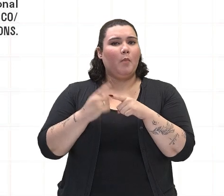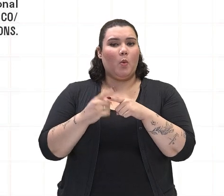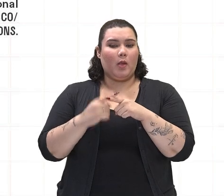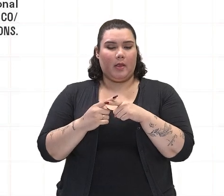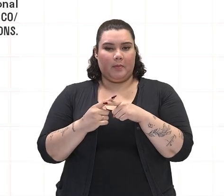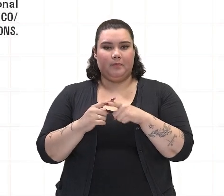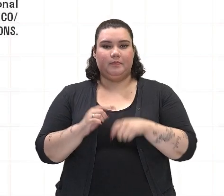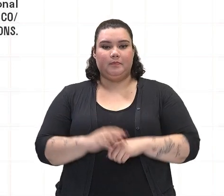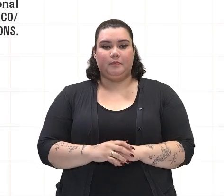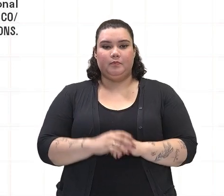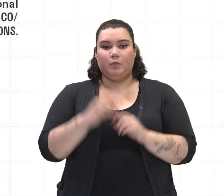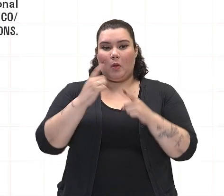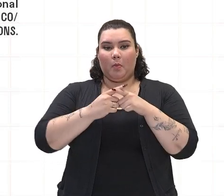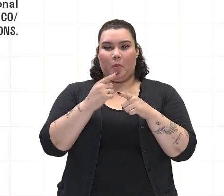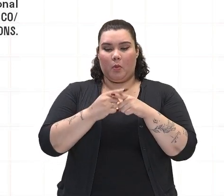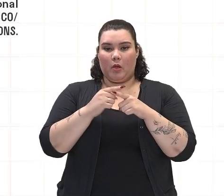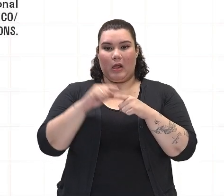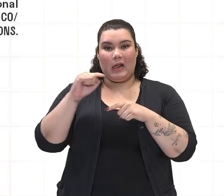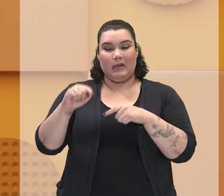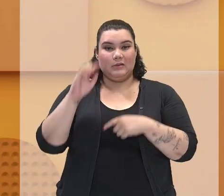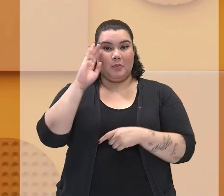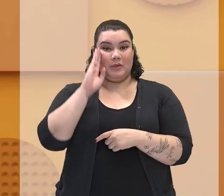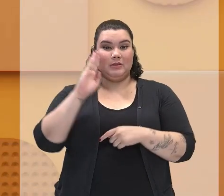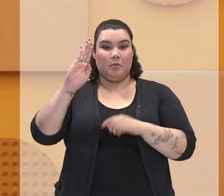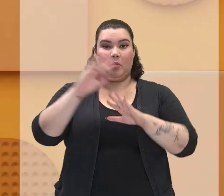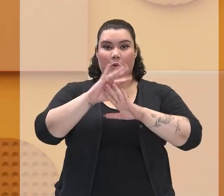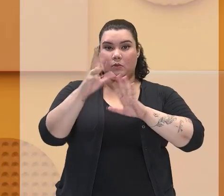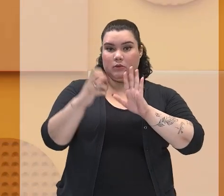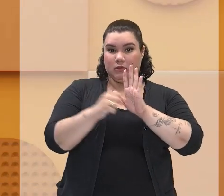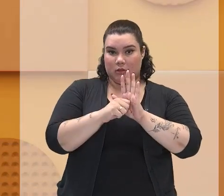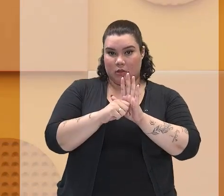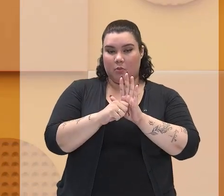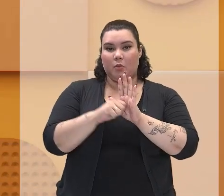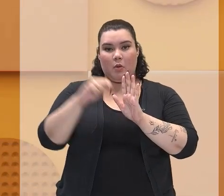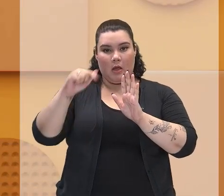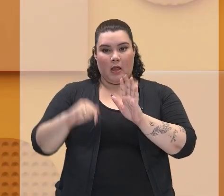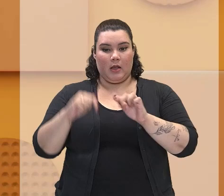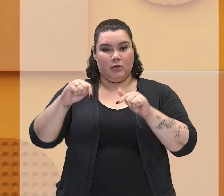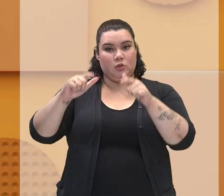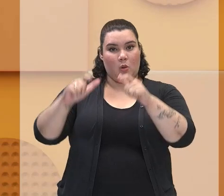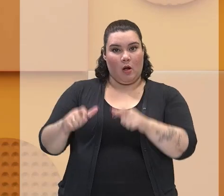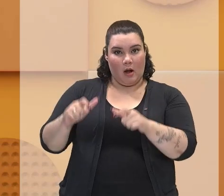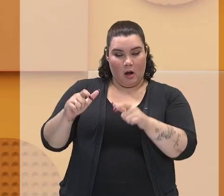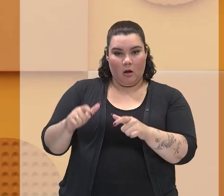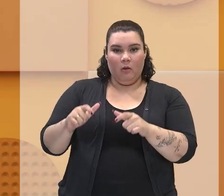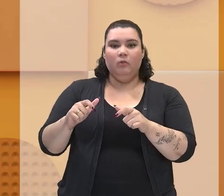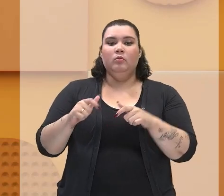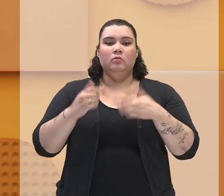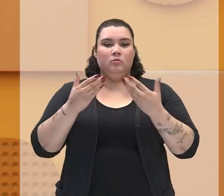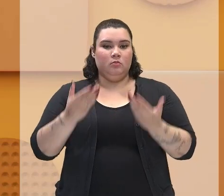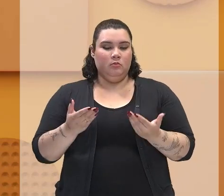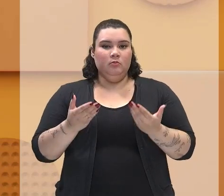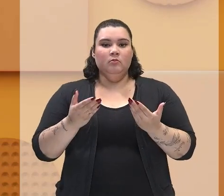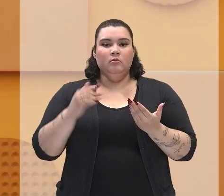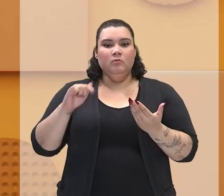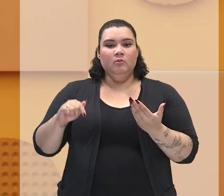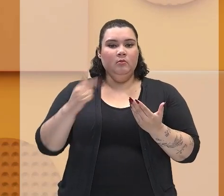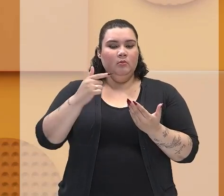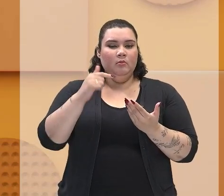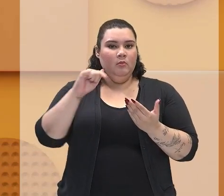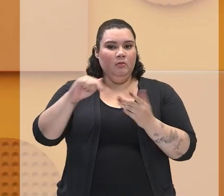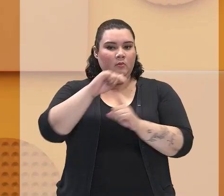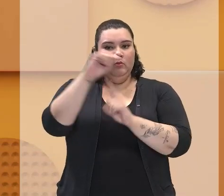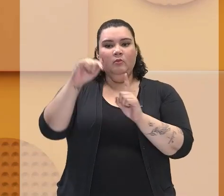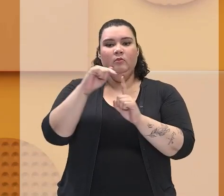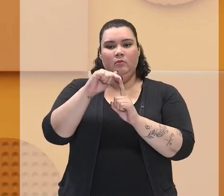símbolo maior do absolutismo do rei, do seu autoritarismo, era a Bastilha, que era essa prisão, Então, ela não vai ter mais esse